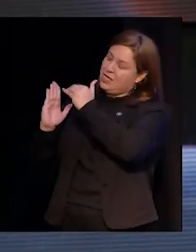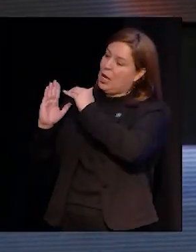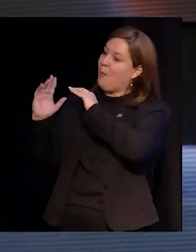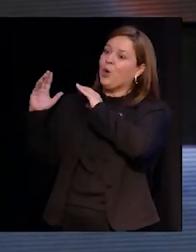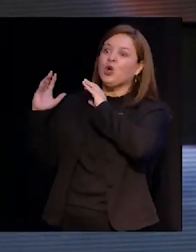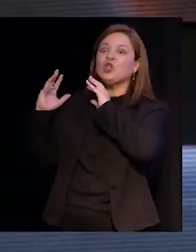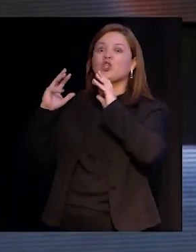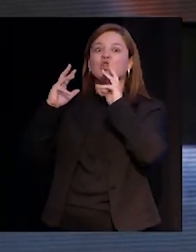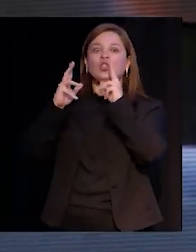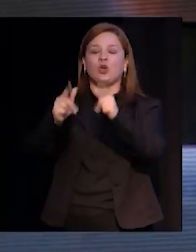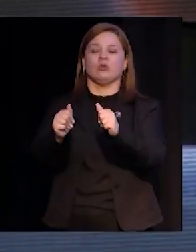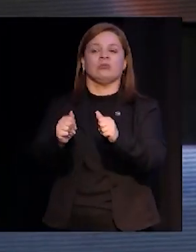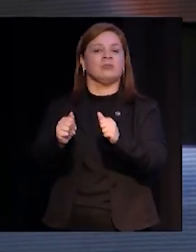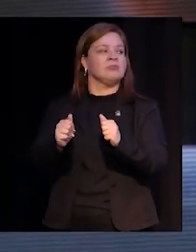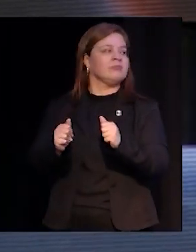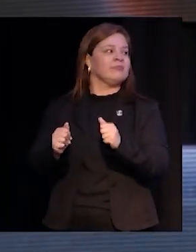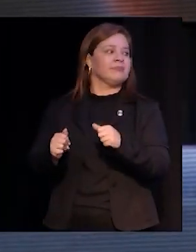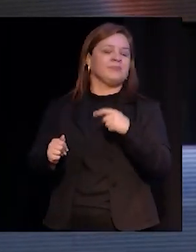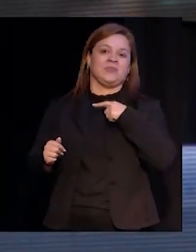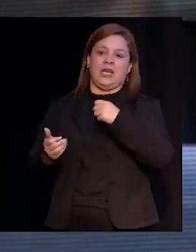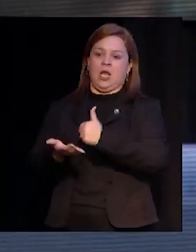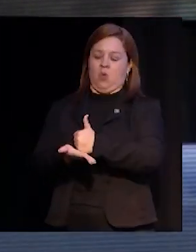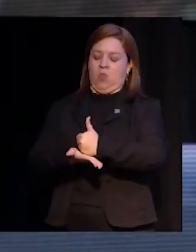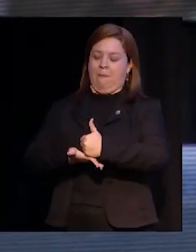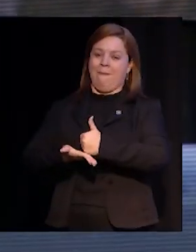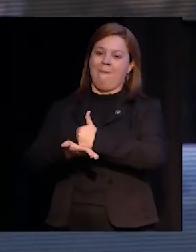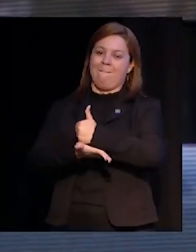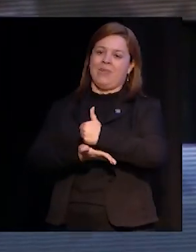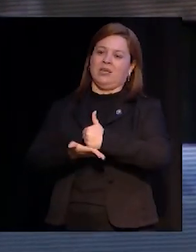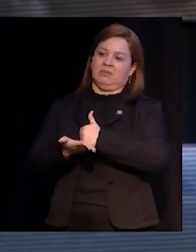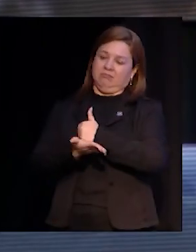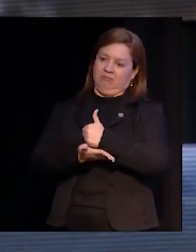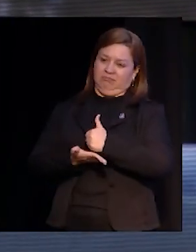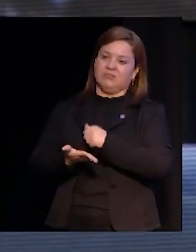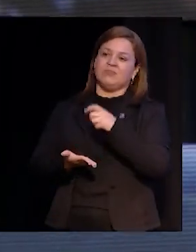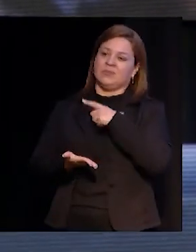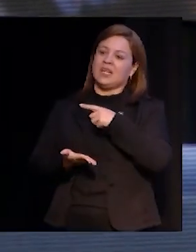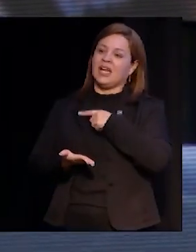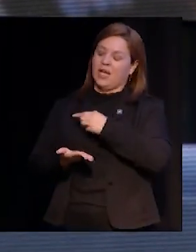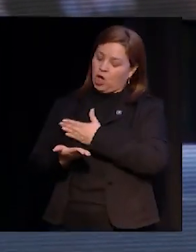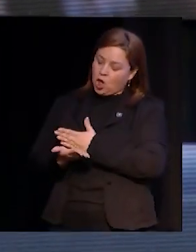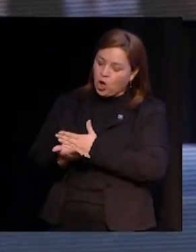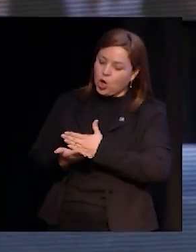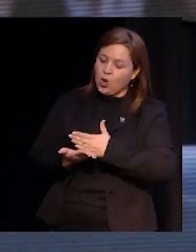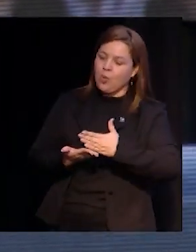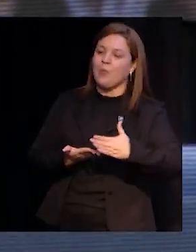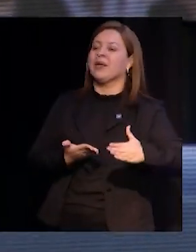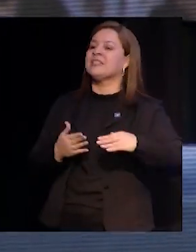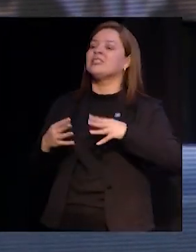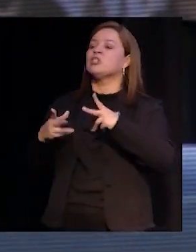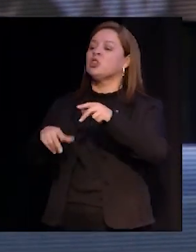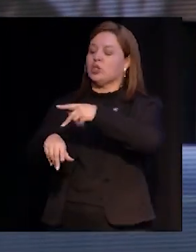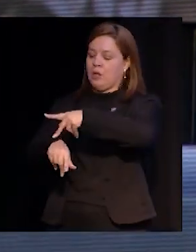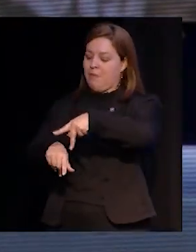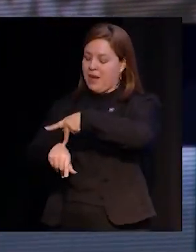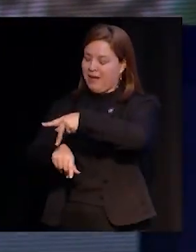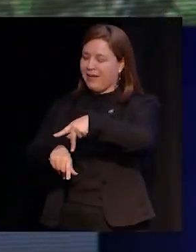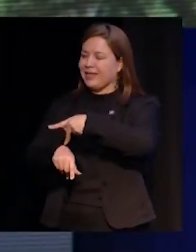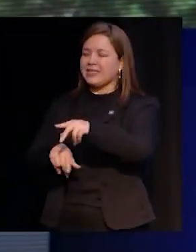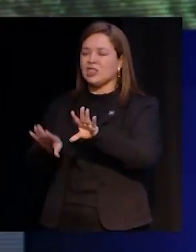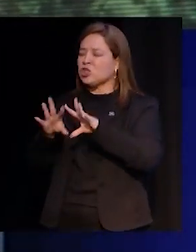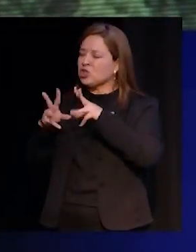mundo, que tenha uma base a partir da qual todos os países e todos